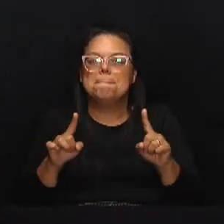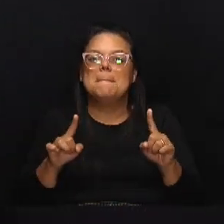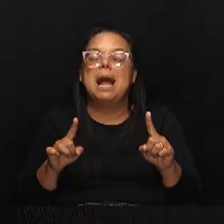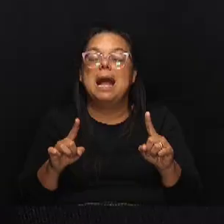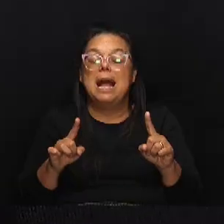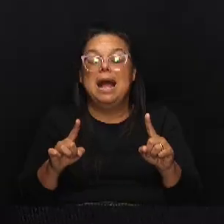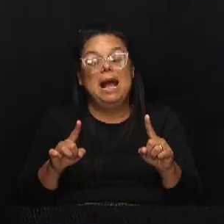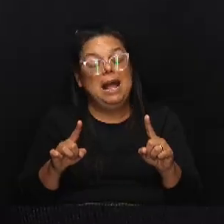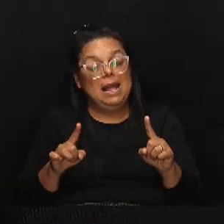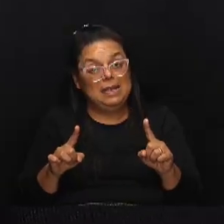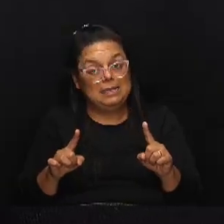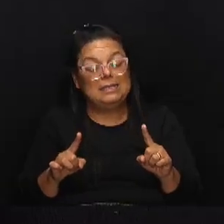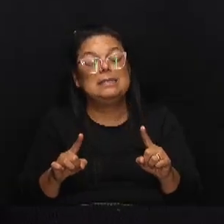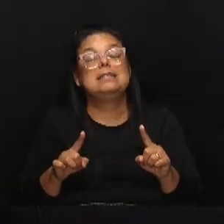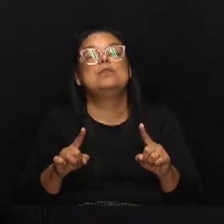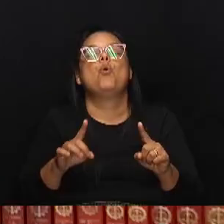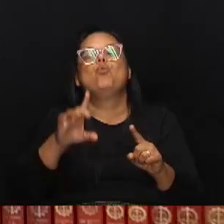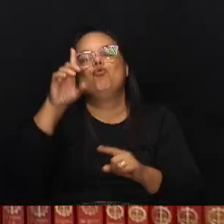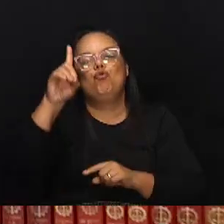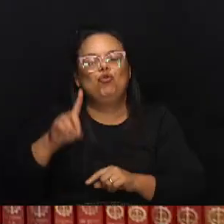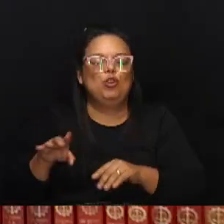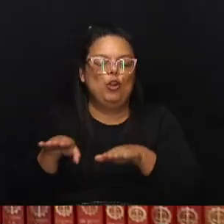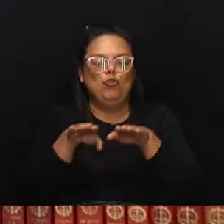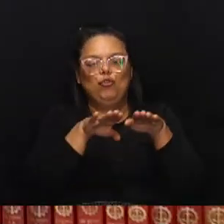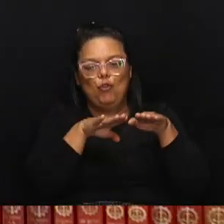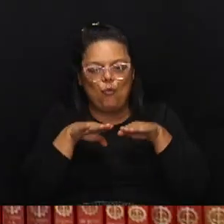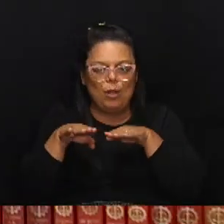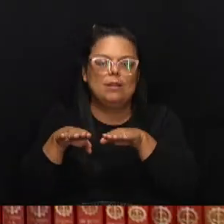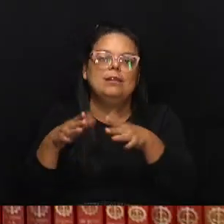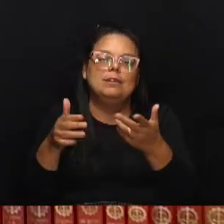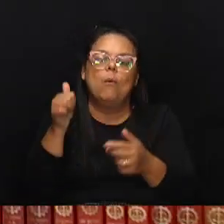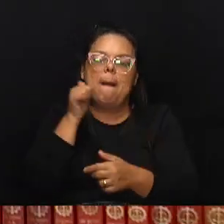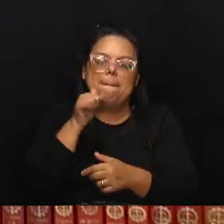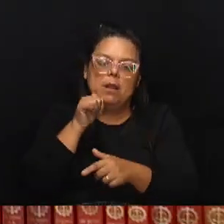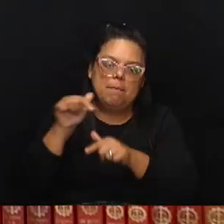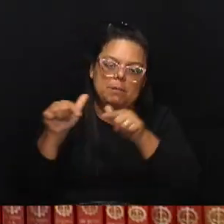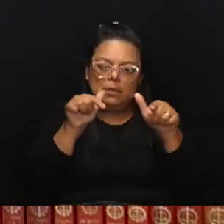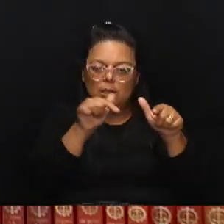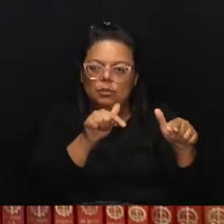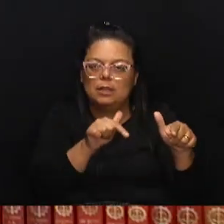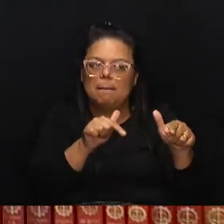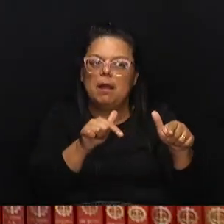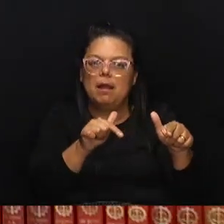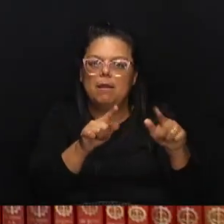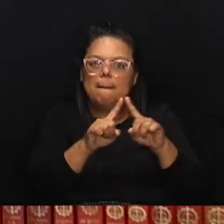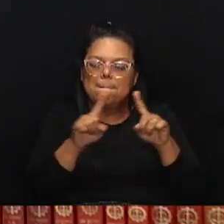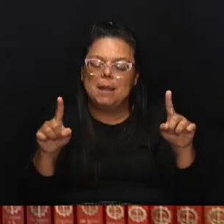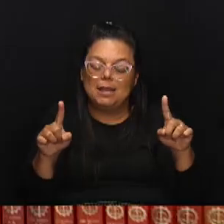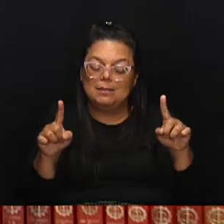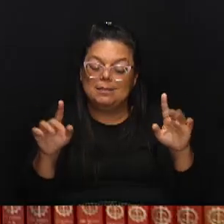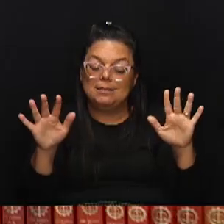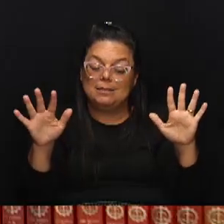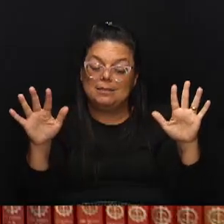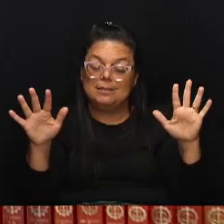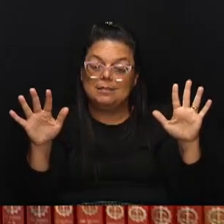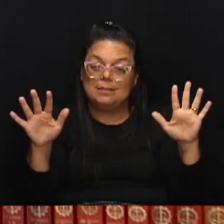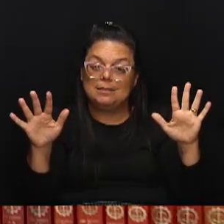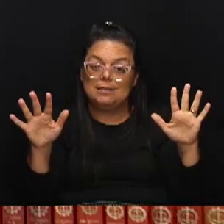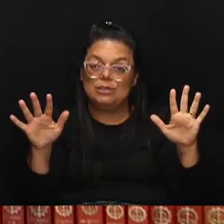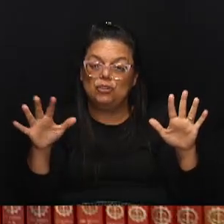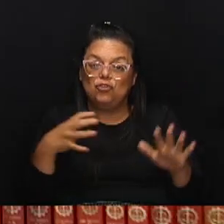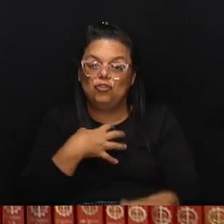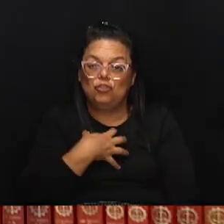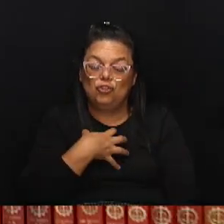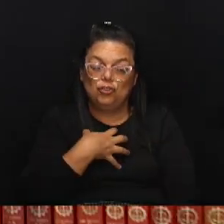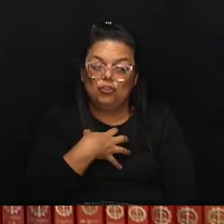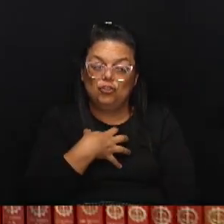Constituição, que dá direitos iguais a todos, então a mulher vai para o mercado de trabalho? Ok, mas a mulher vem para o mercado de trabalho de preferência